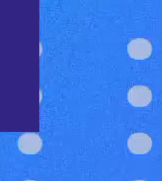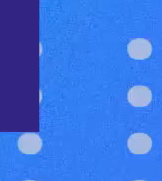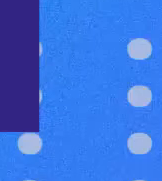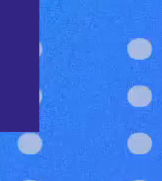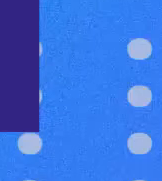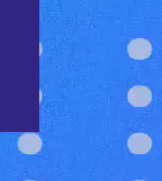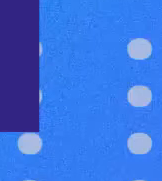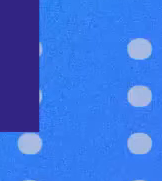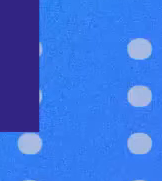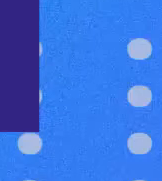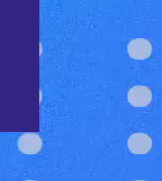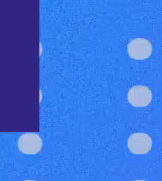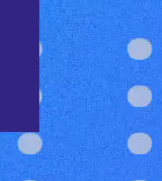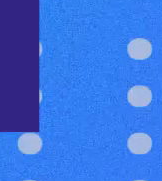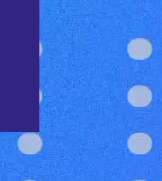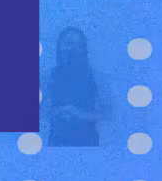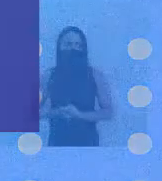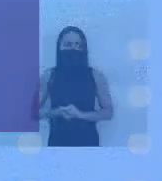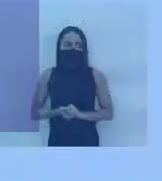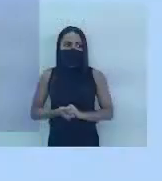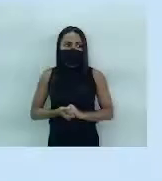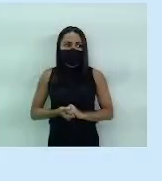ao esporte e ao lazer.